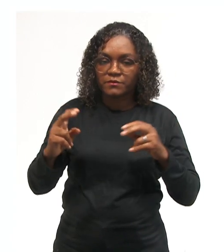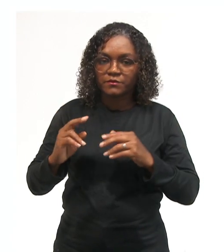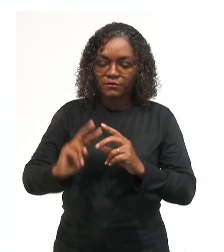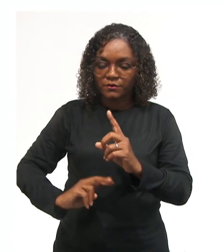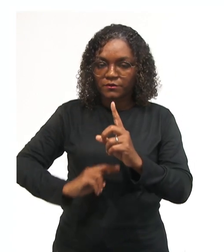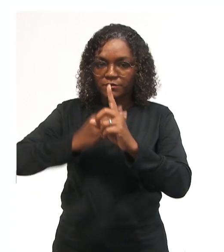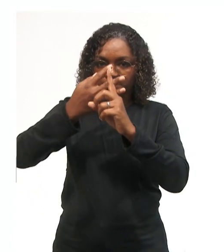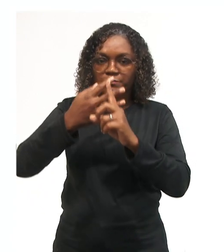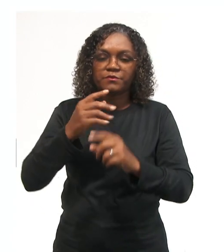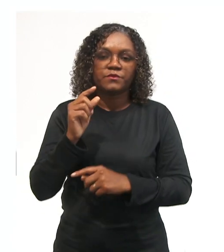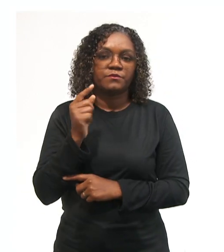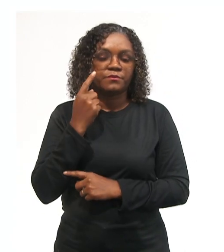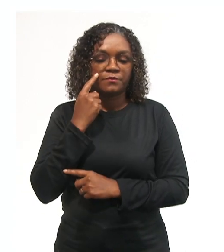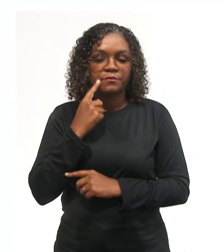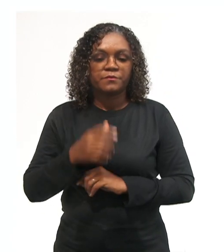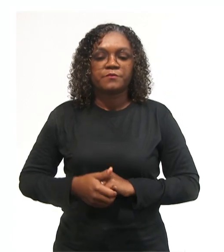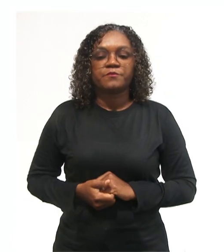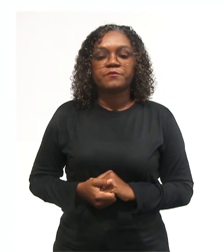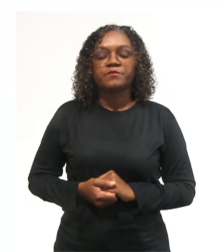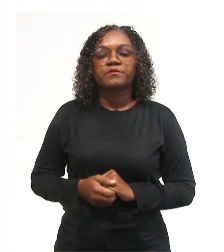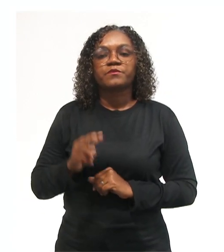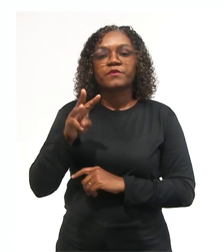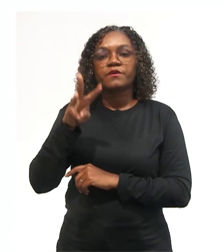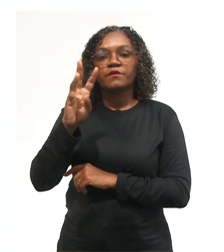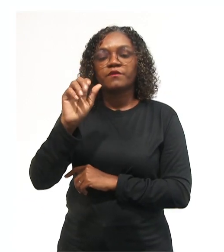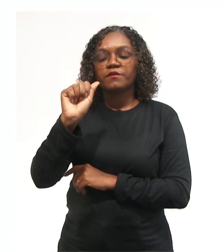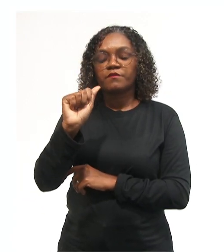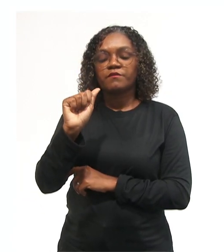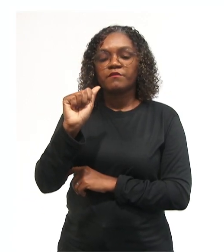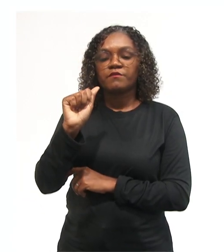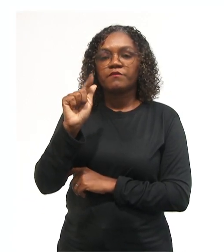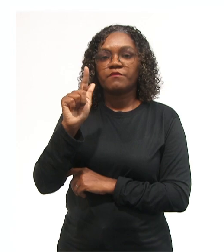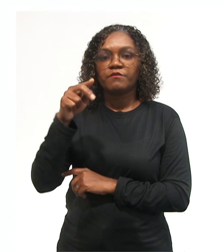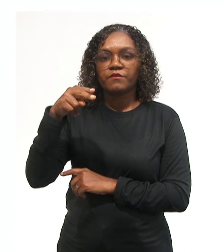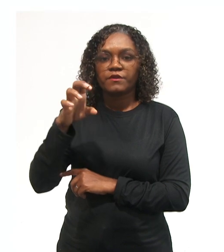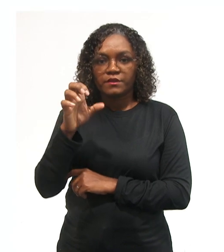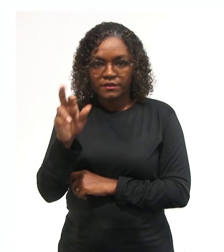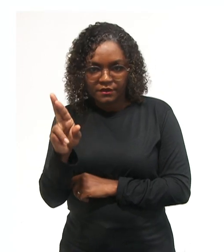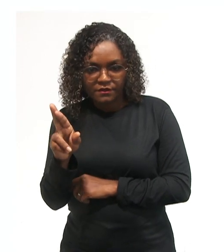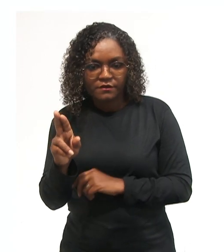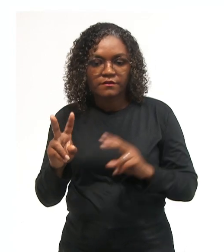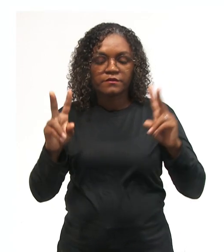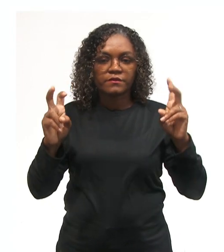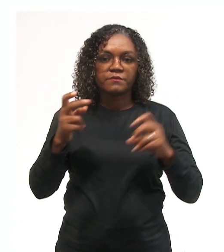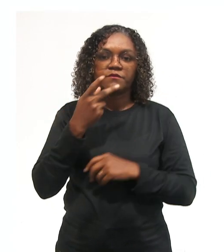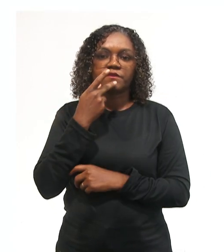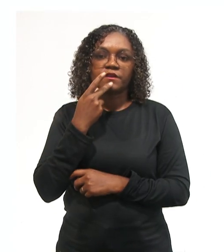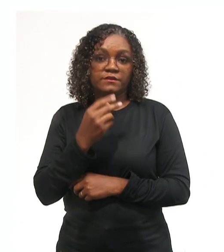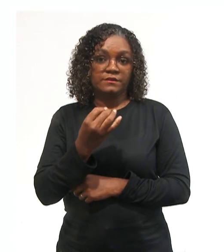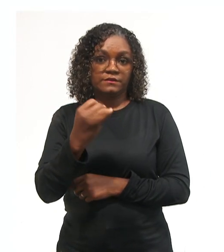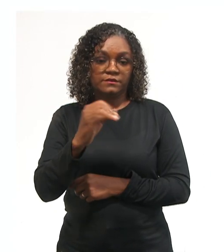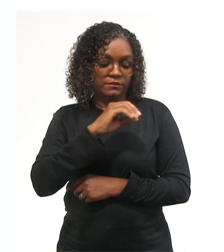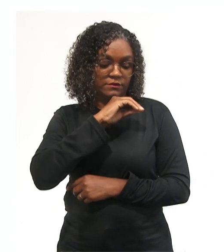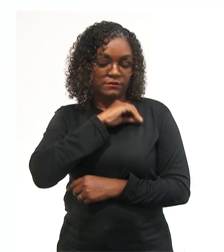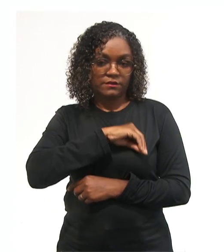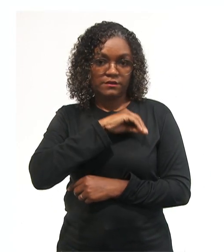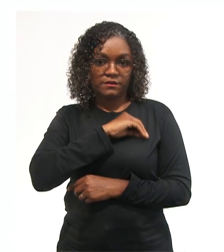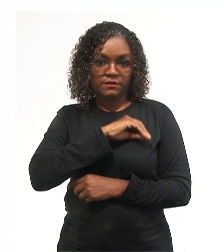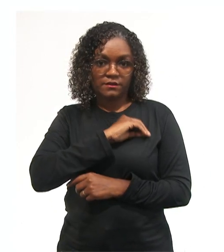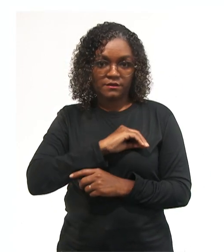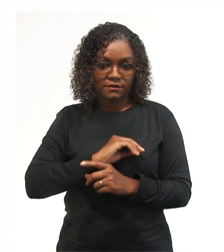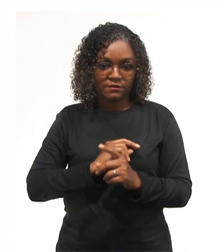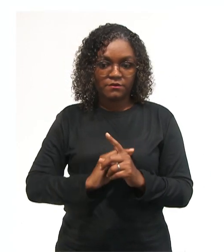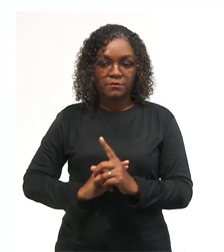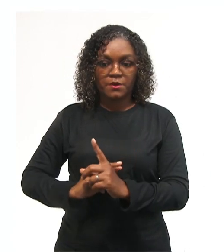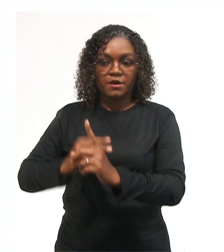crescimento. Esse primeiro aqui, a lei de Wagner, ela vai dizer que quanto maior a renda, né, o setor público cresce